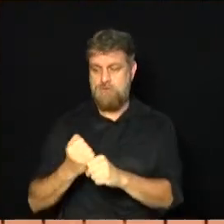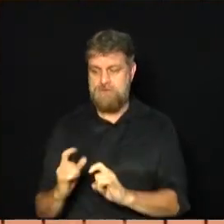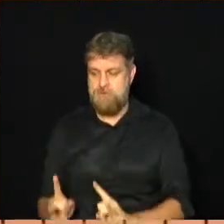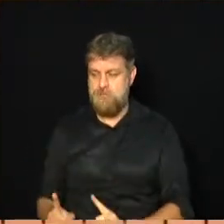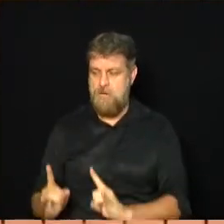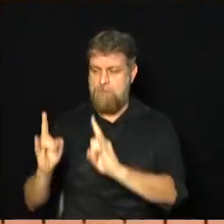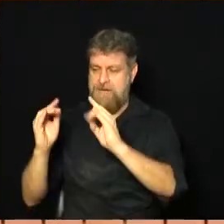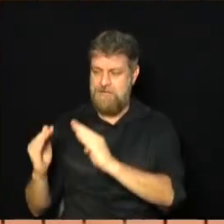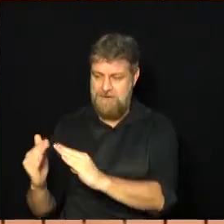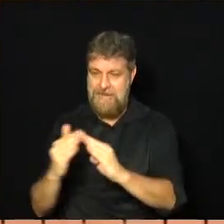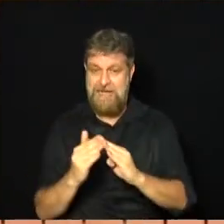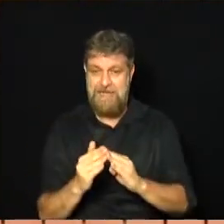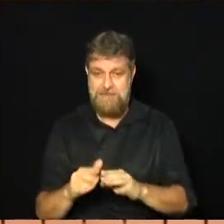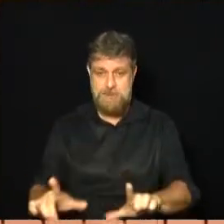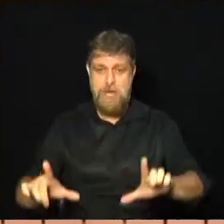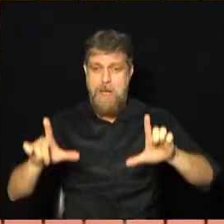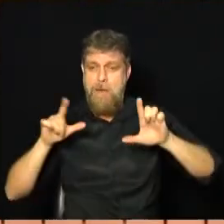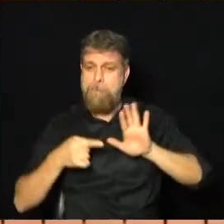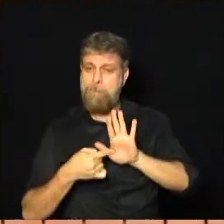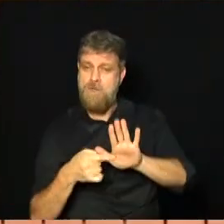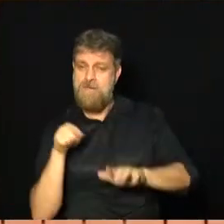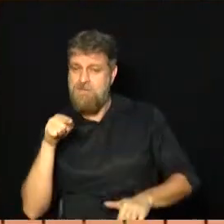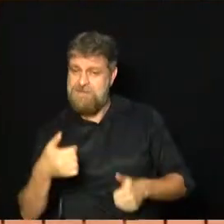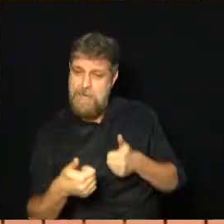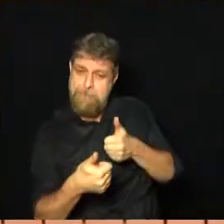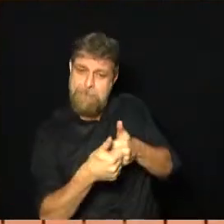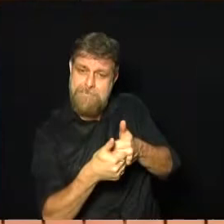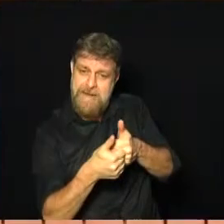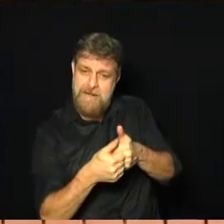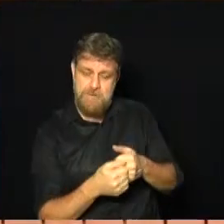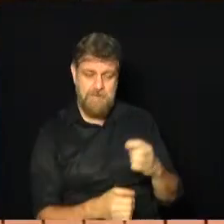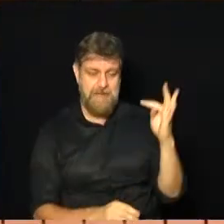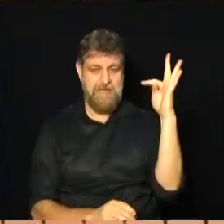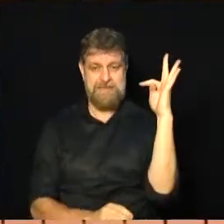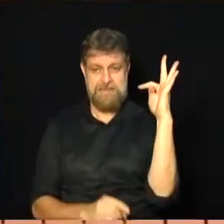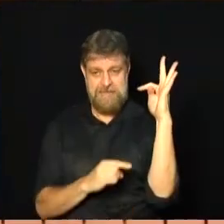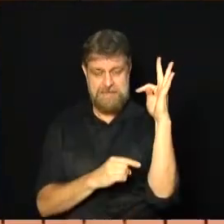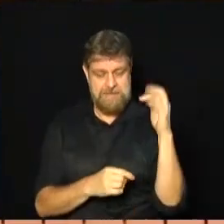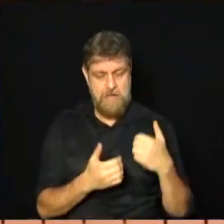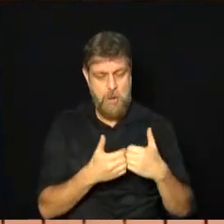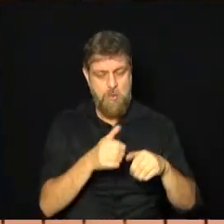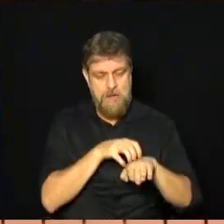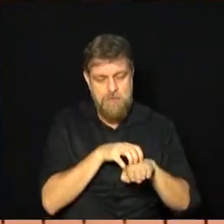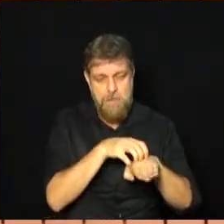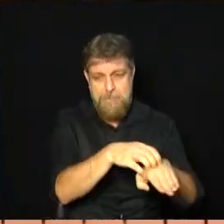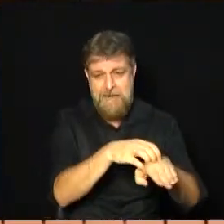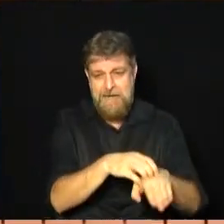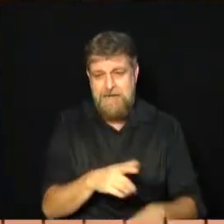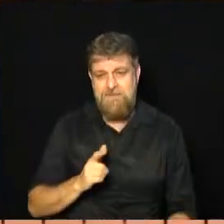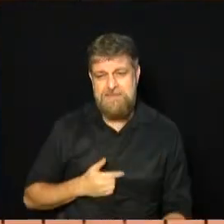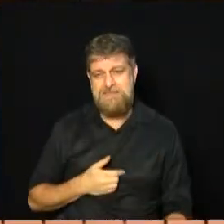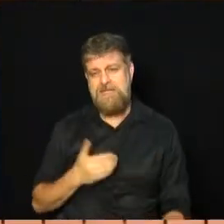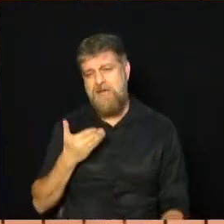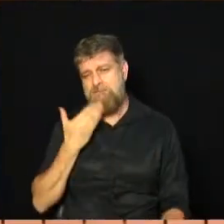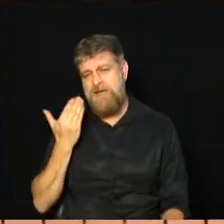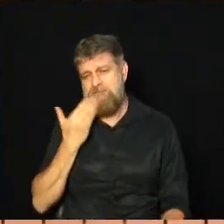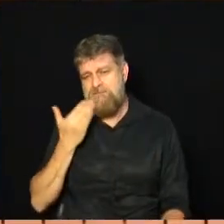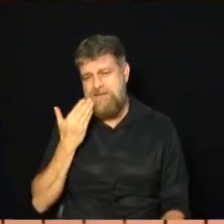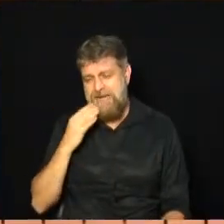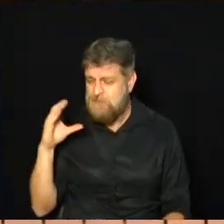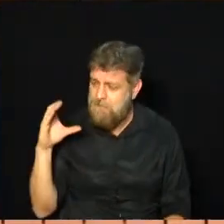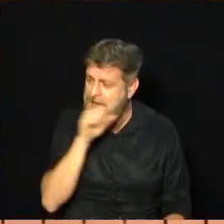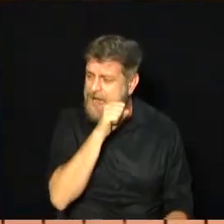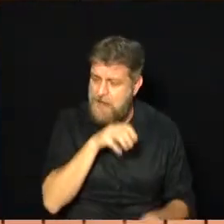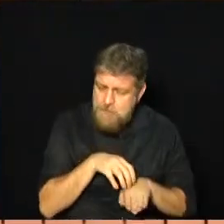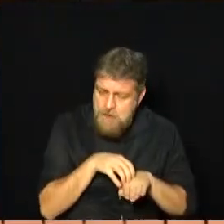a propaganda do lançamento imobiliário é: você está próximo à estação tal do BRT, você vai poder chegar mais perto, mais